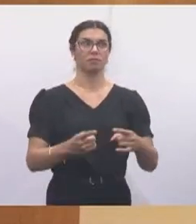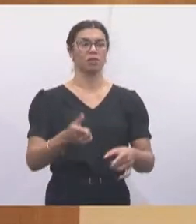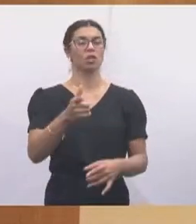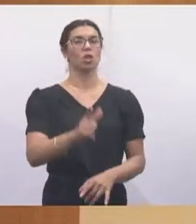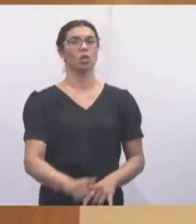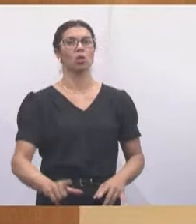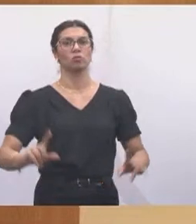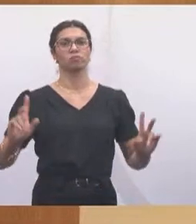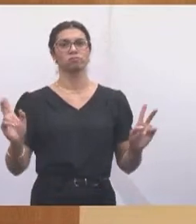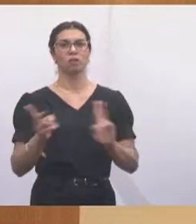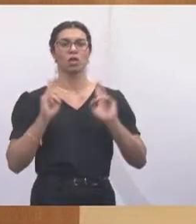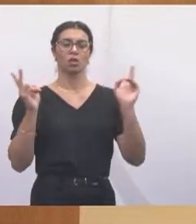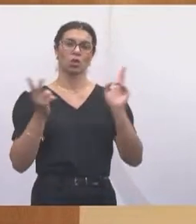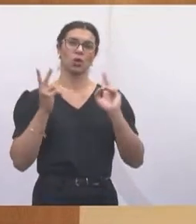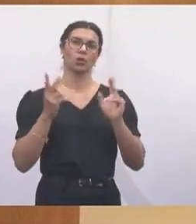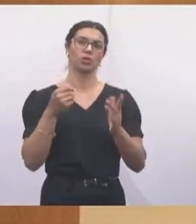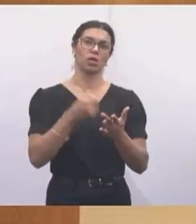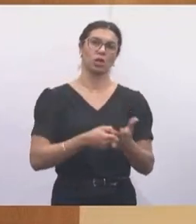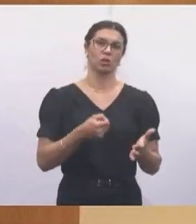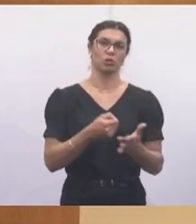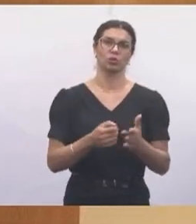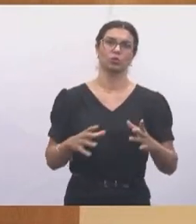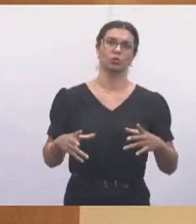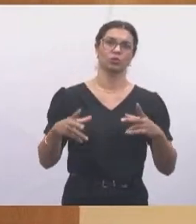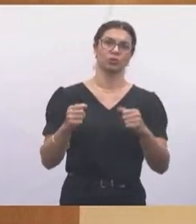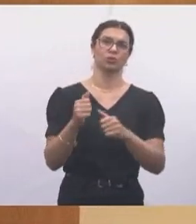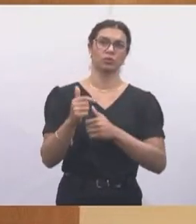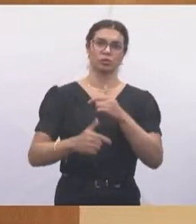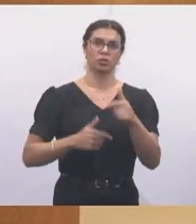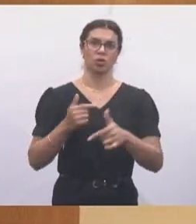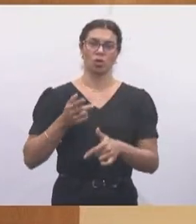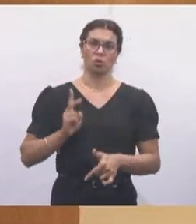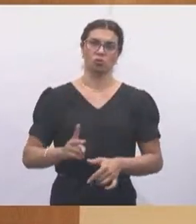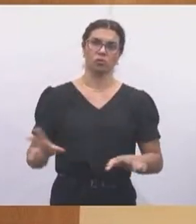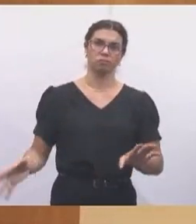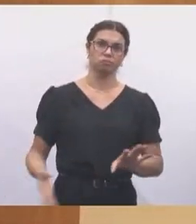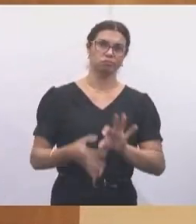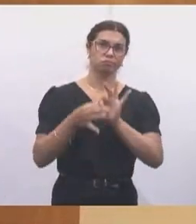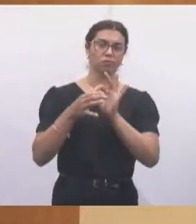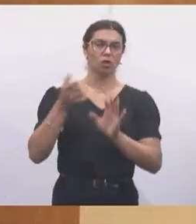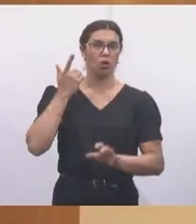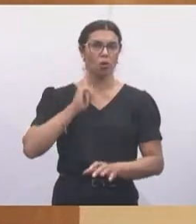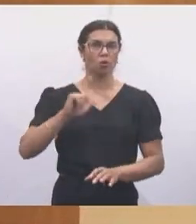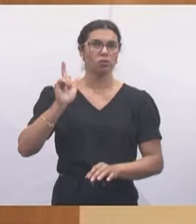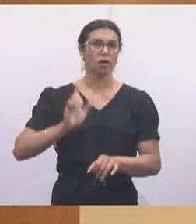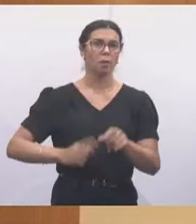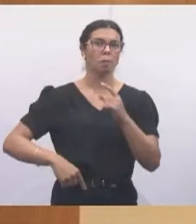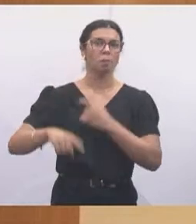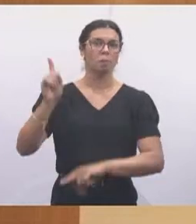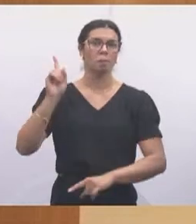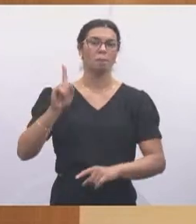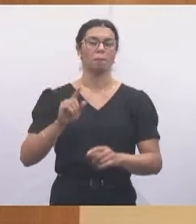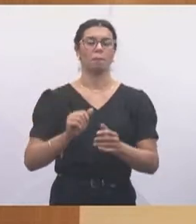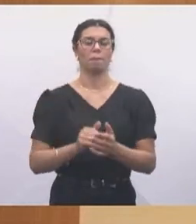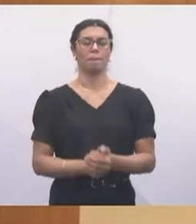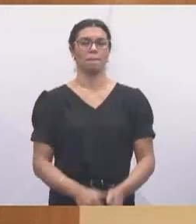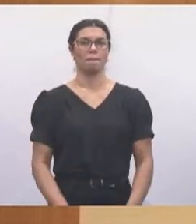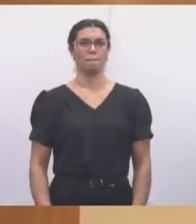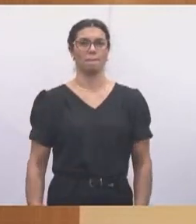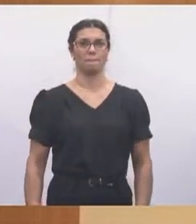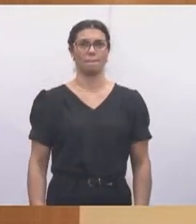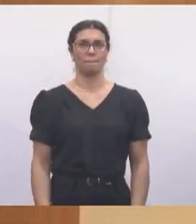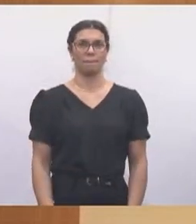vez, vitoriosa a luta dos trabalhadores, continuar unido, continuar firme para conquistar e avançar nos seus direitos.